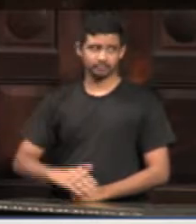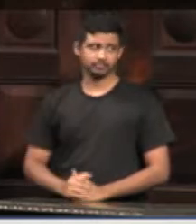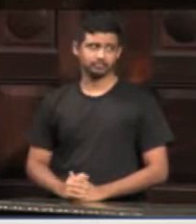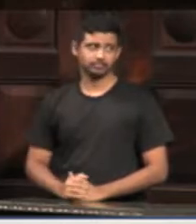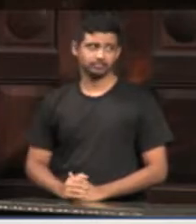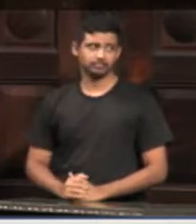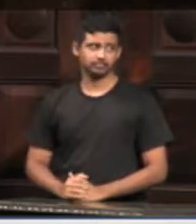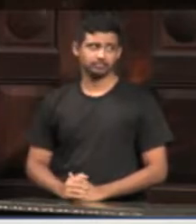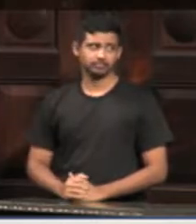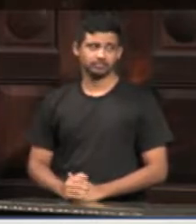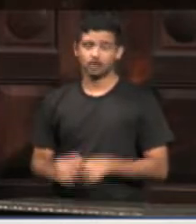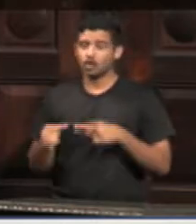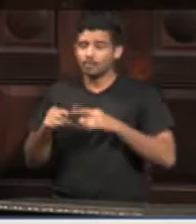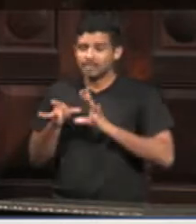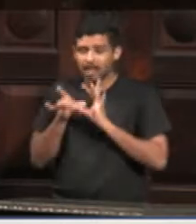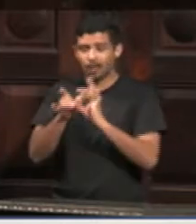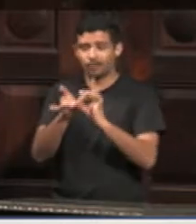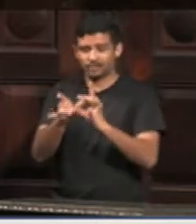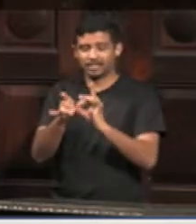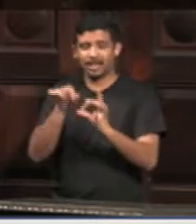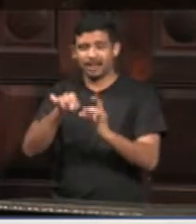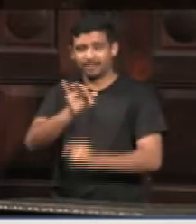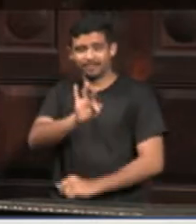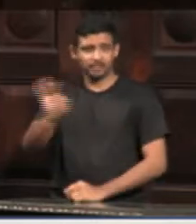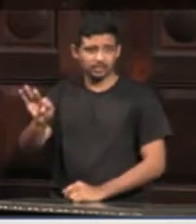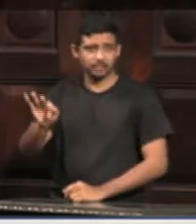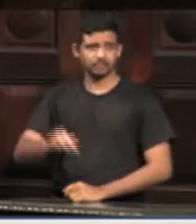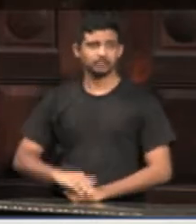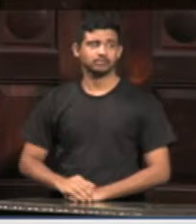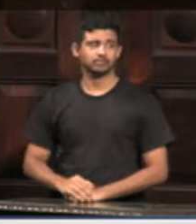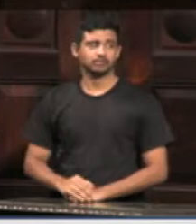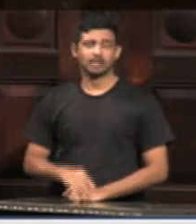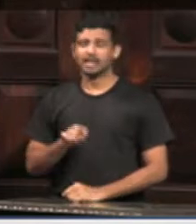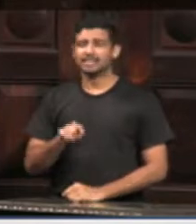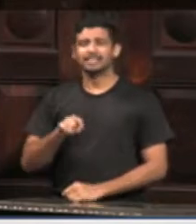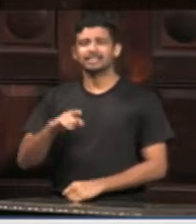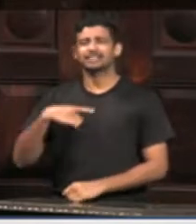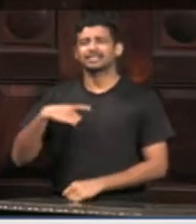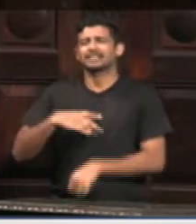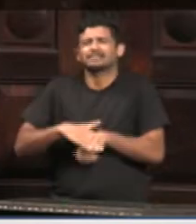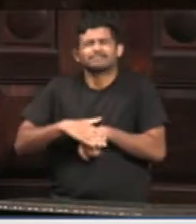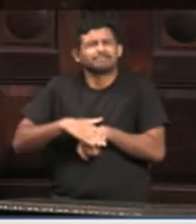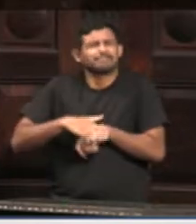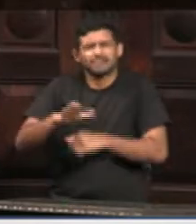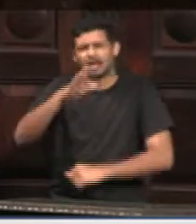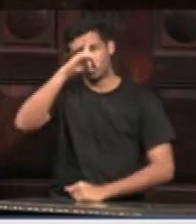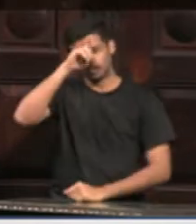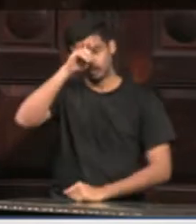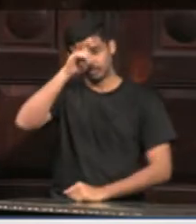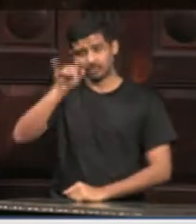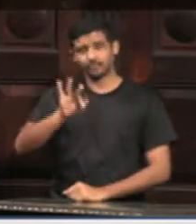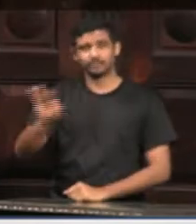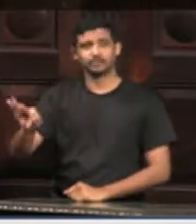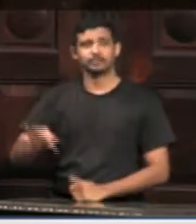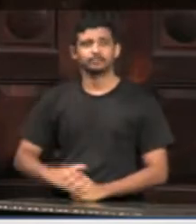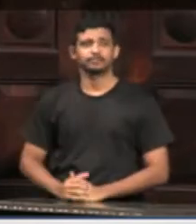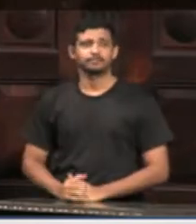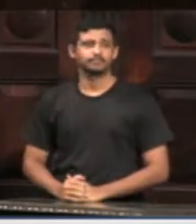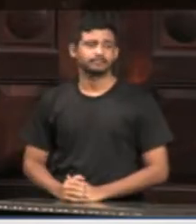é a unidade da federação que tem o maior número de hospitais federais.